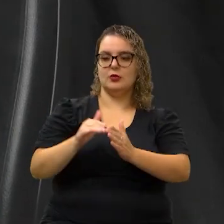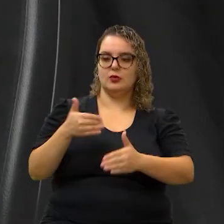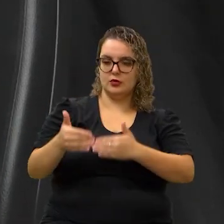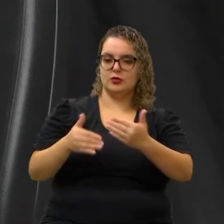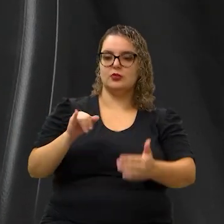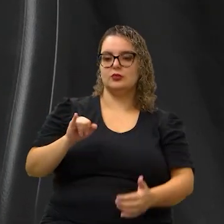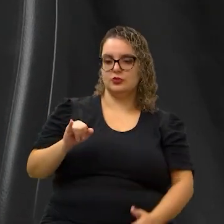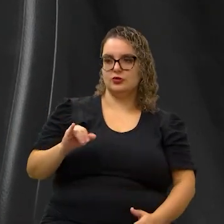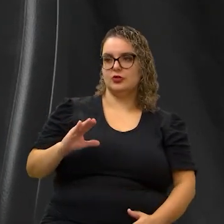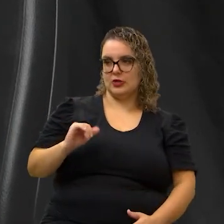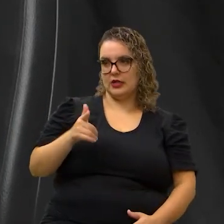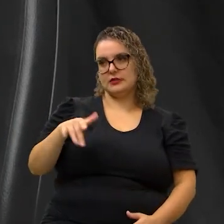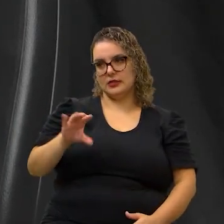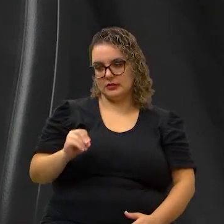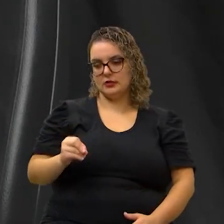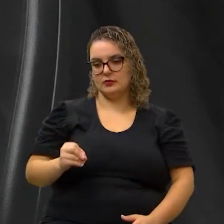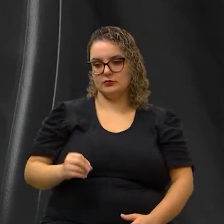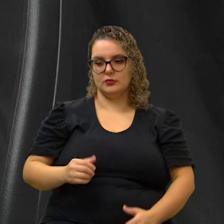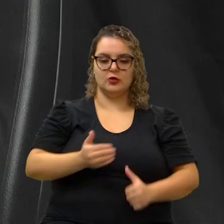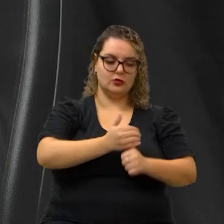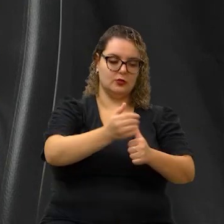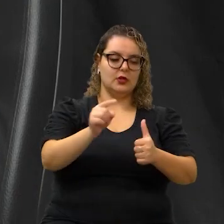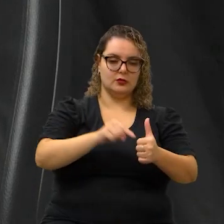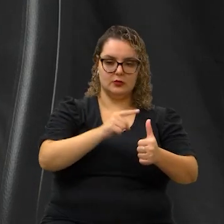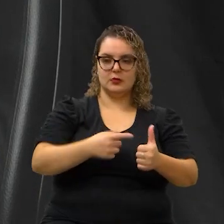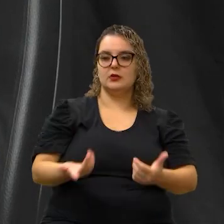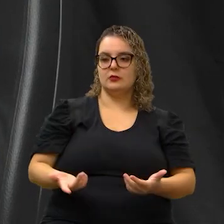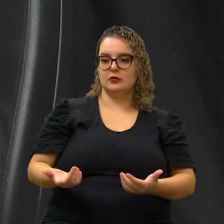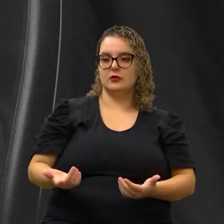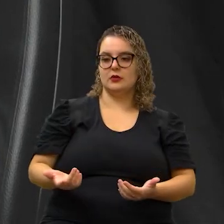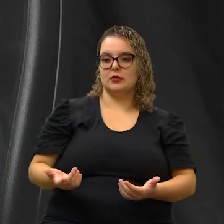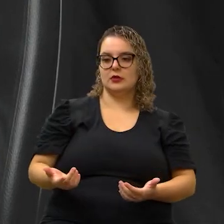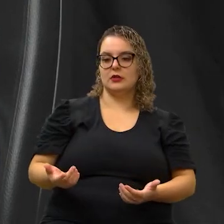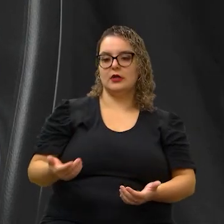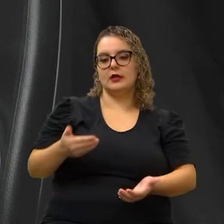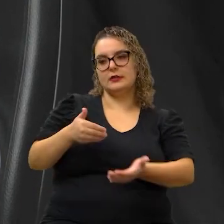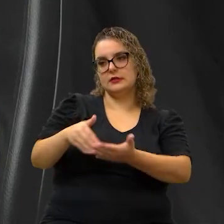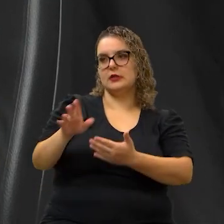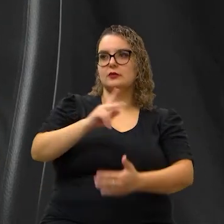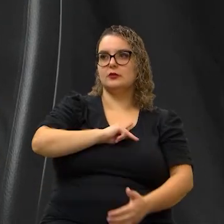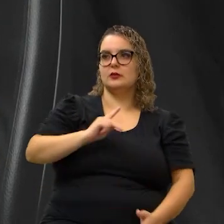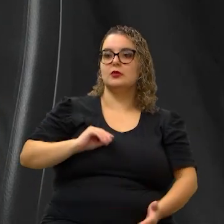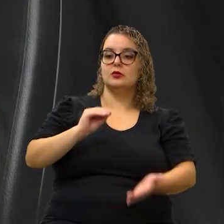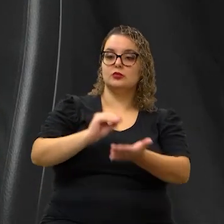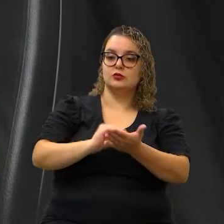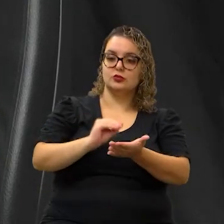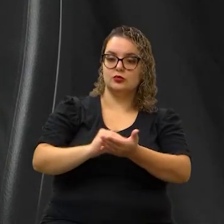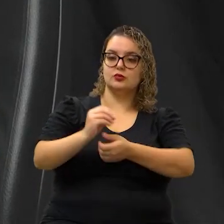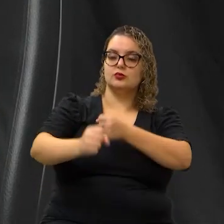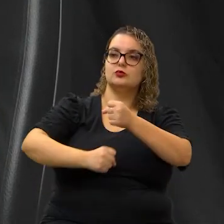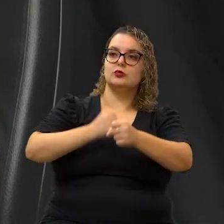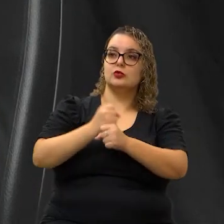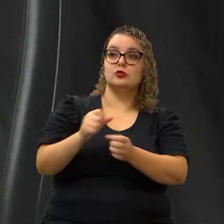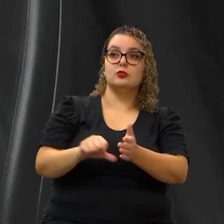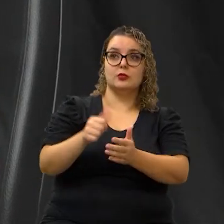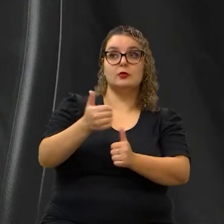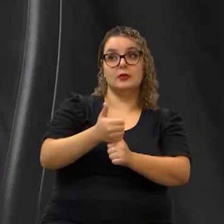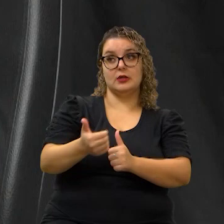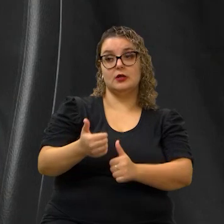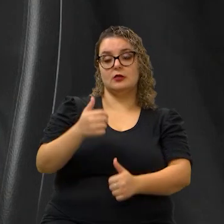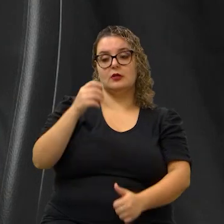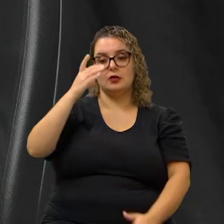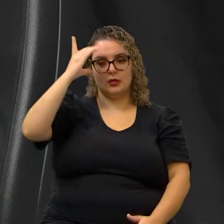ela enfrenta o processo de cassação que levou à queda dela. Sim. Então eu ainda estava no último ano do